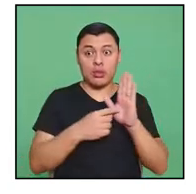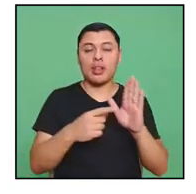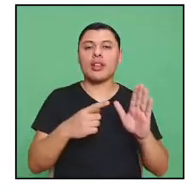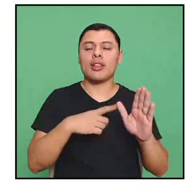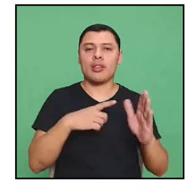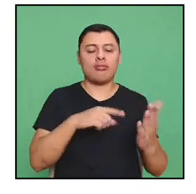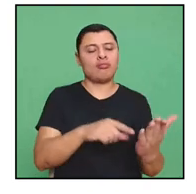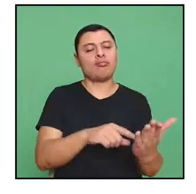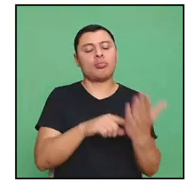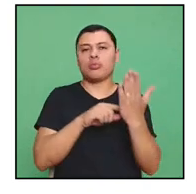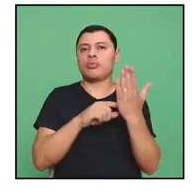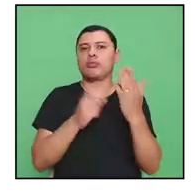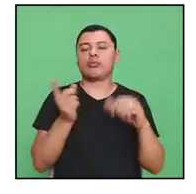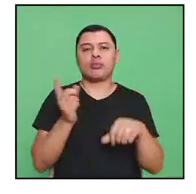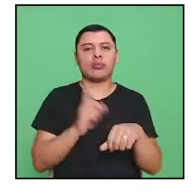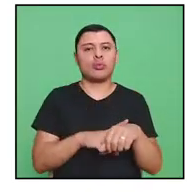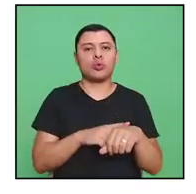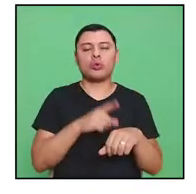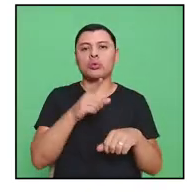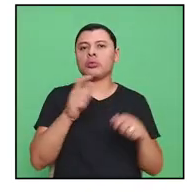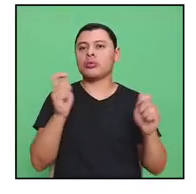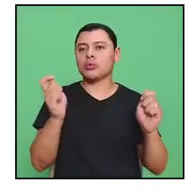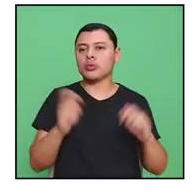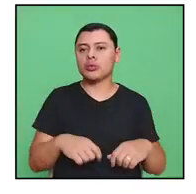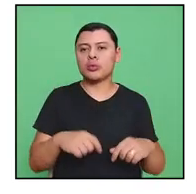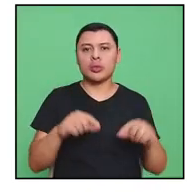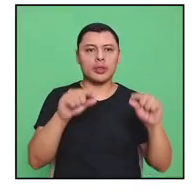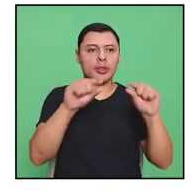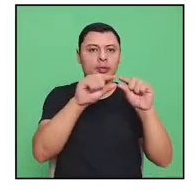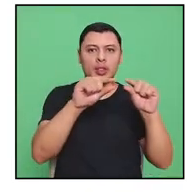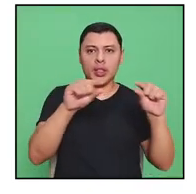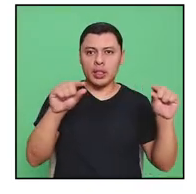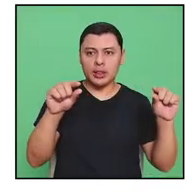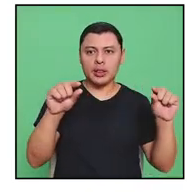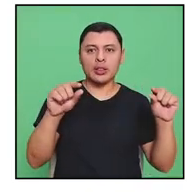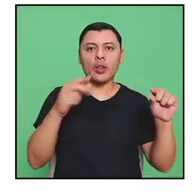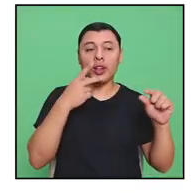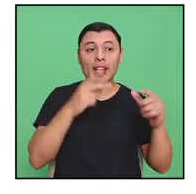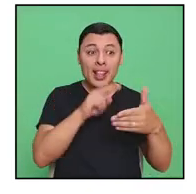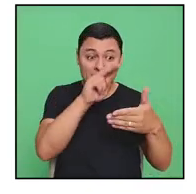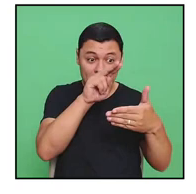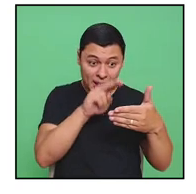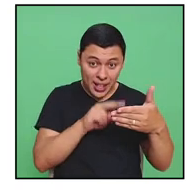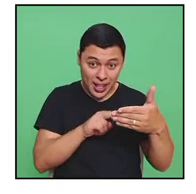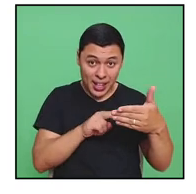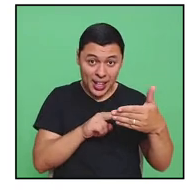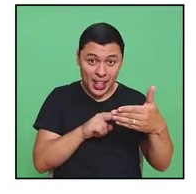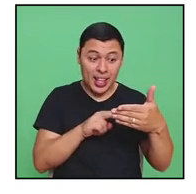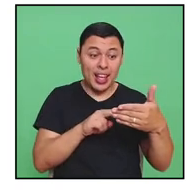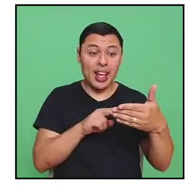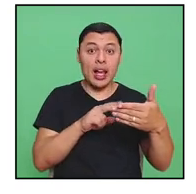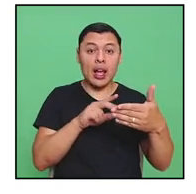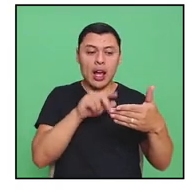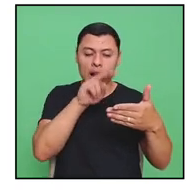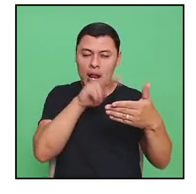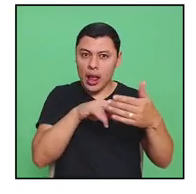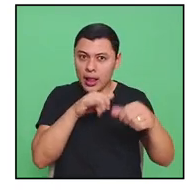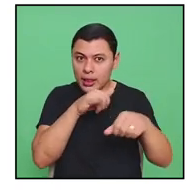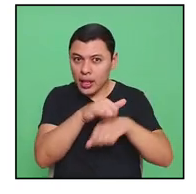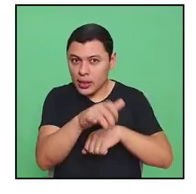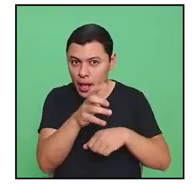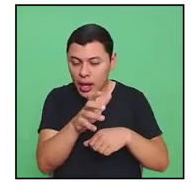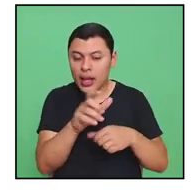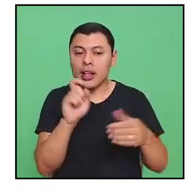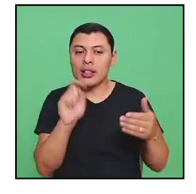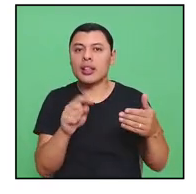apresentado a possibilidade de uma frase onde se lê que para ler a traição desse texto, clique em